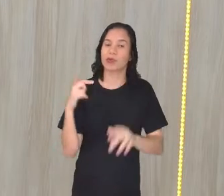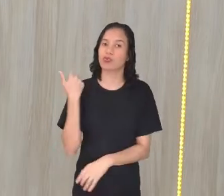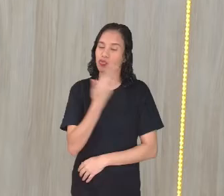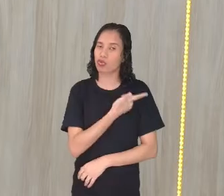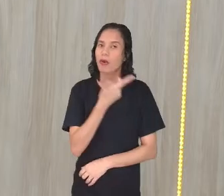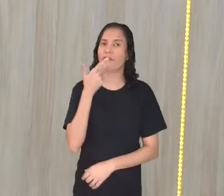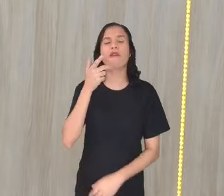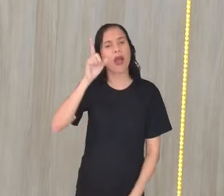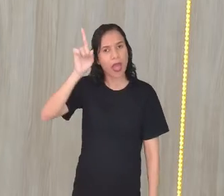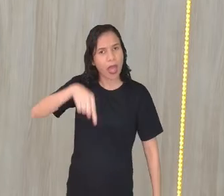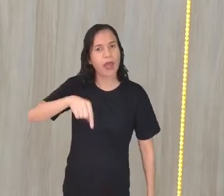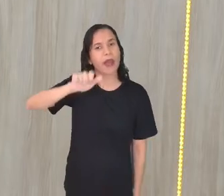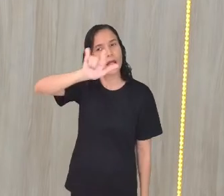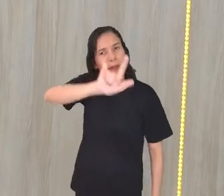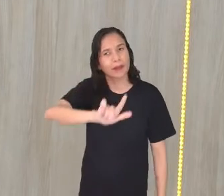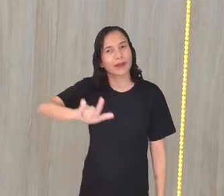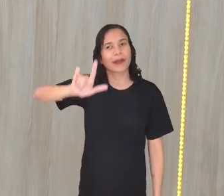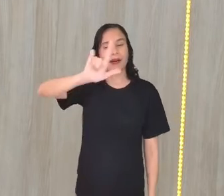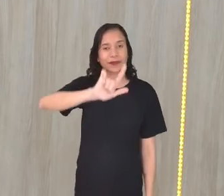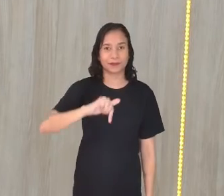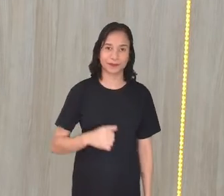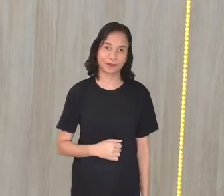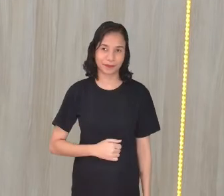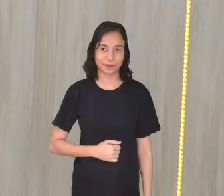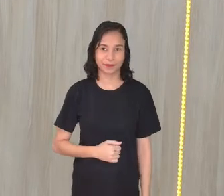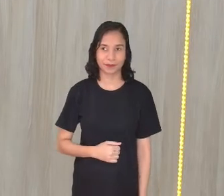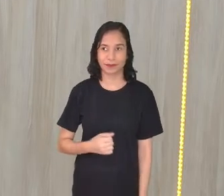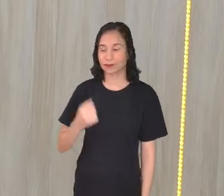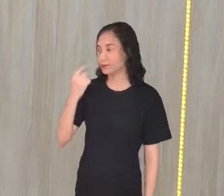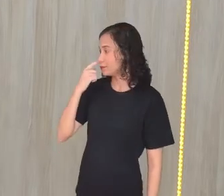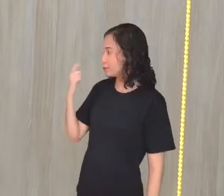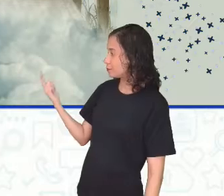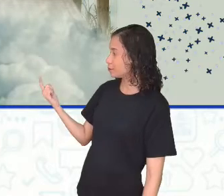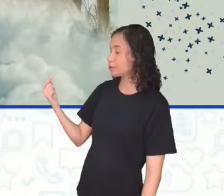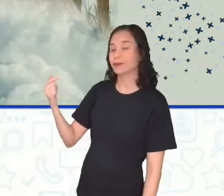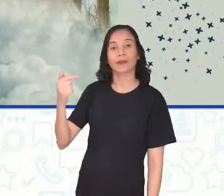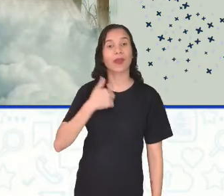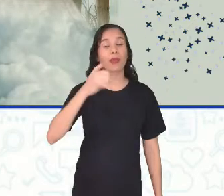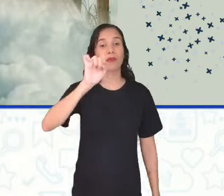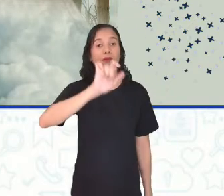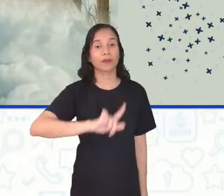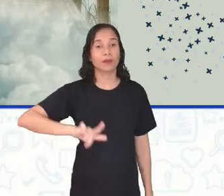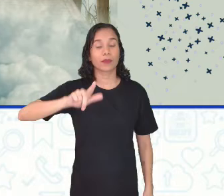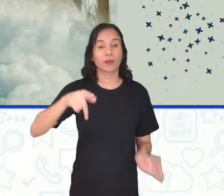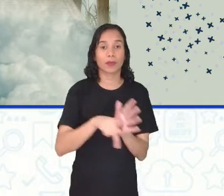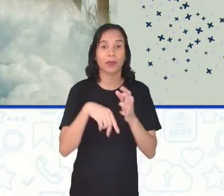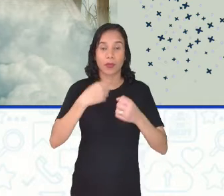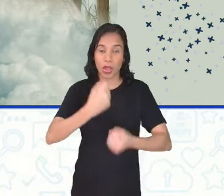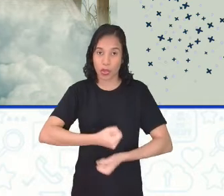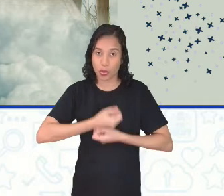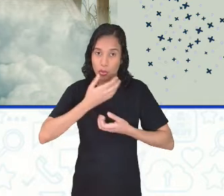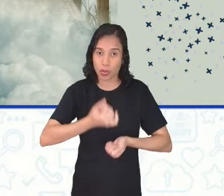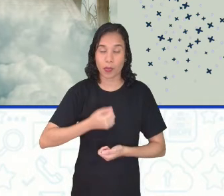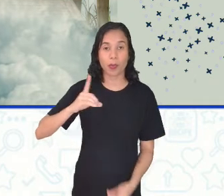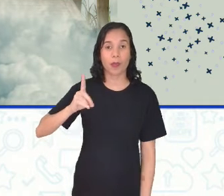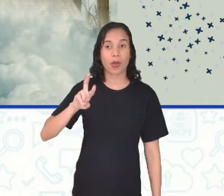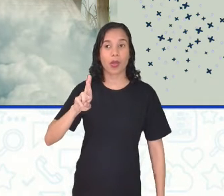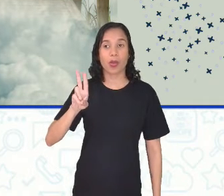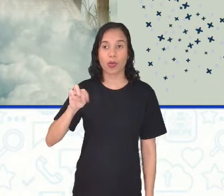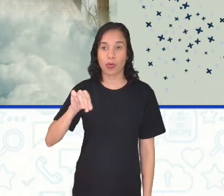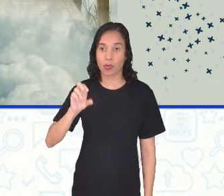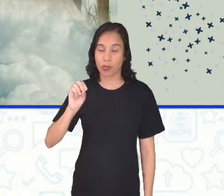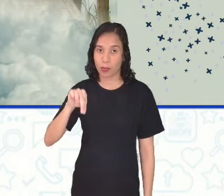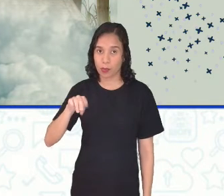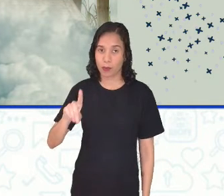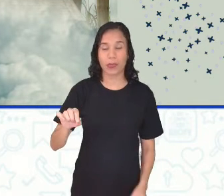seguramente pode dizer que são literários. O eu lírico do poema de Drummond, minha gente, fazendo aí uma reflexão